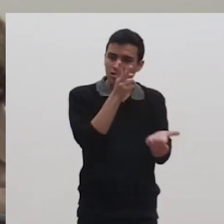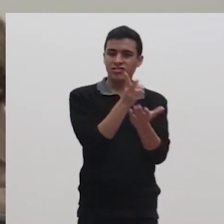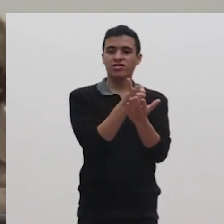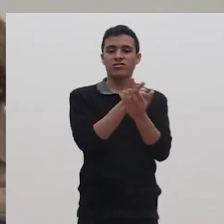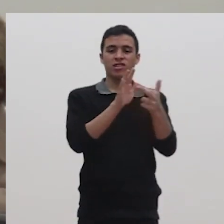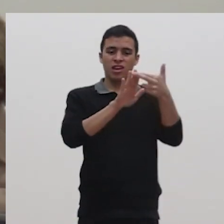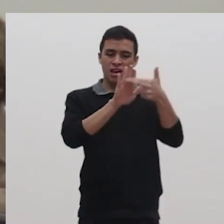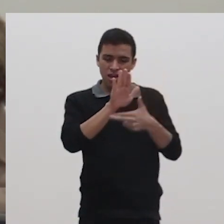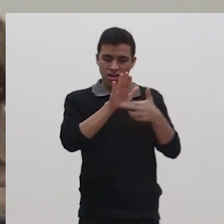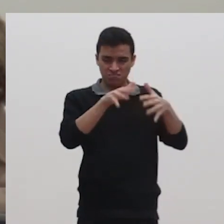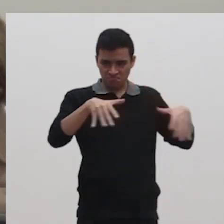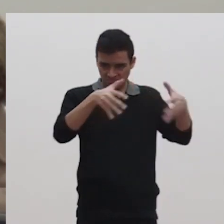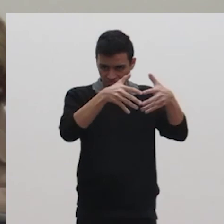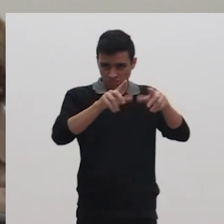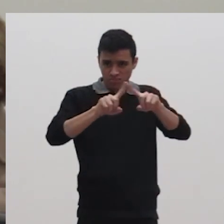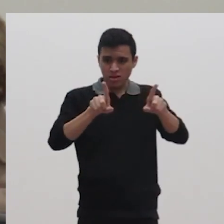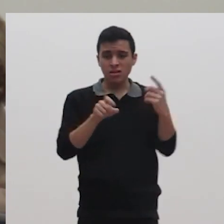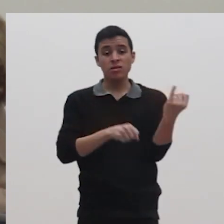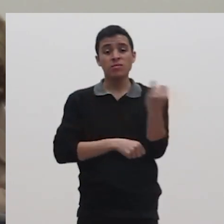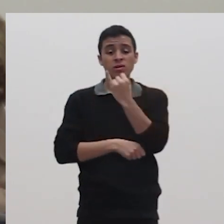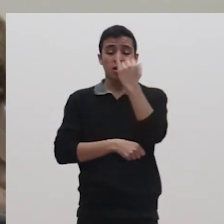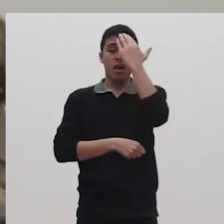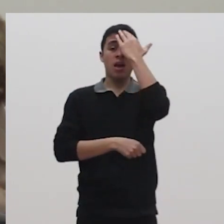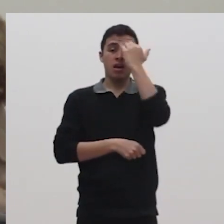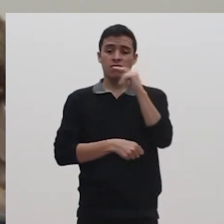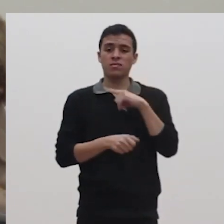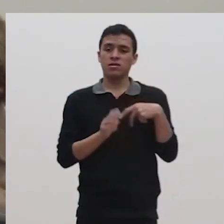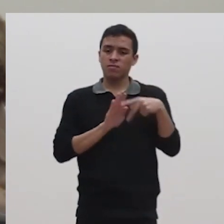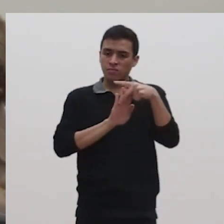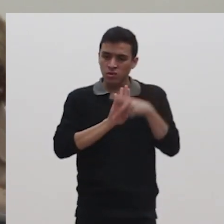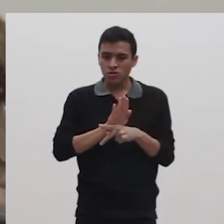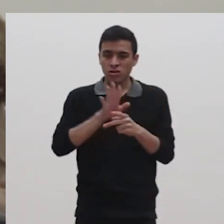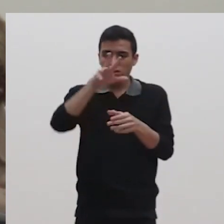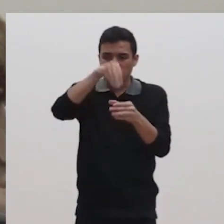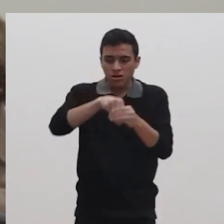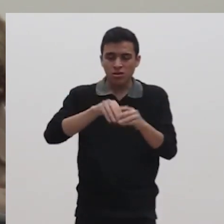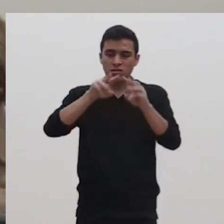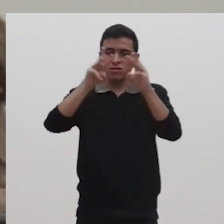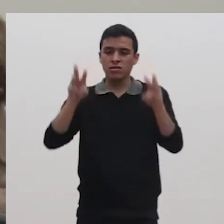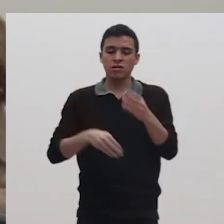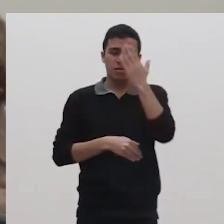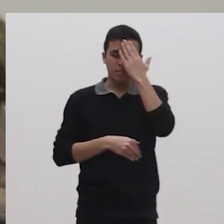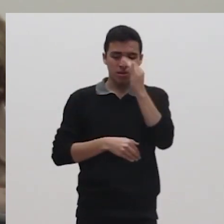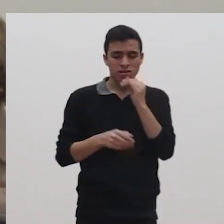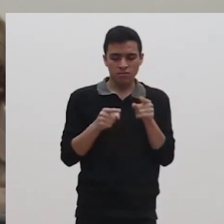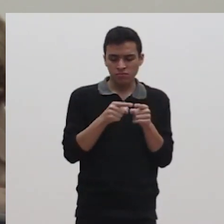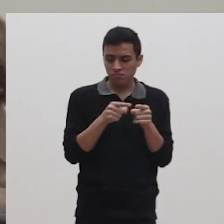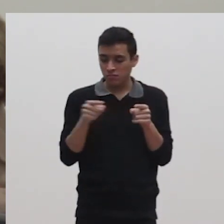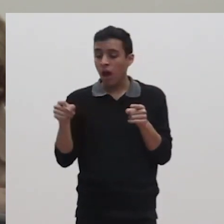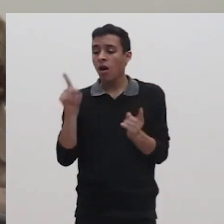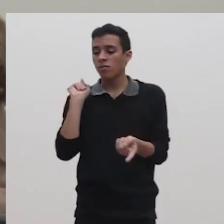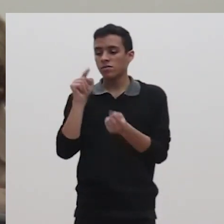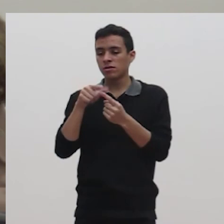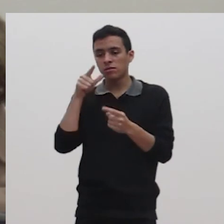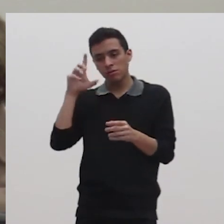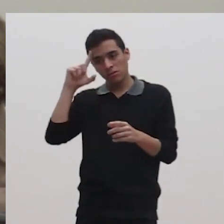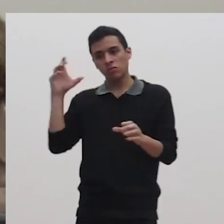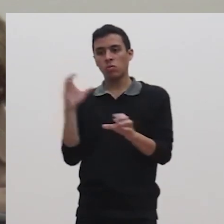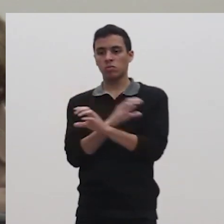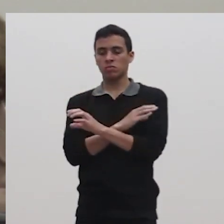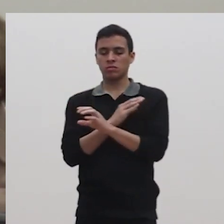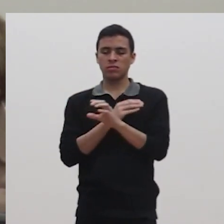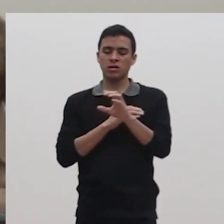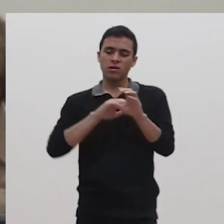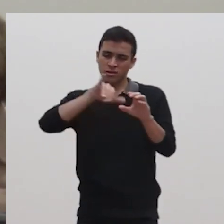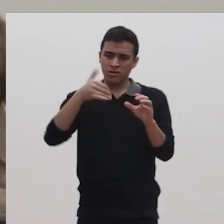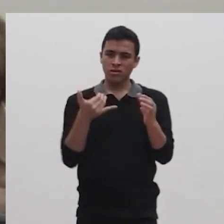As regras do procedimento. Mas é importante saber ter projeto de universidade, saber aonde que a gente quer chegar no final das contas, né? Então, eu gostaria